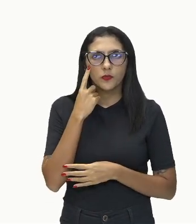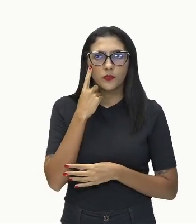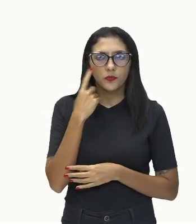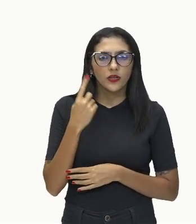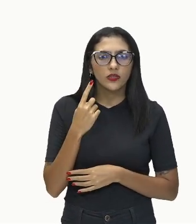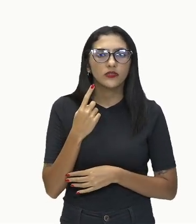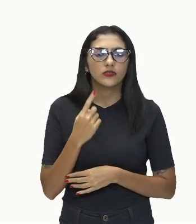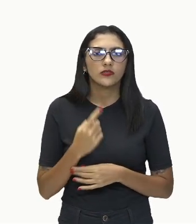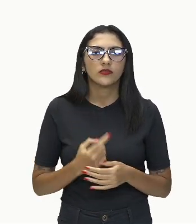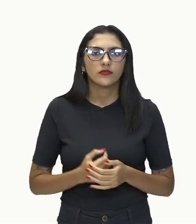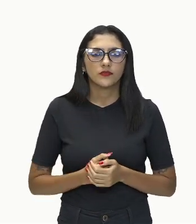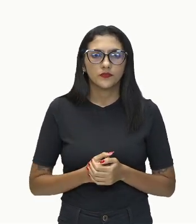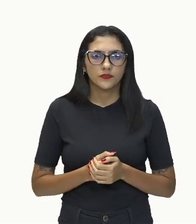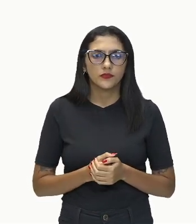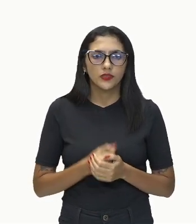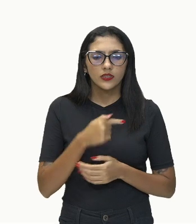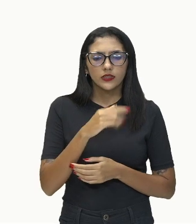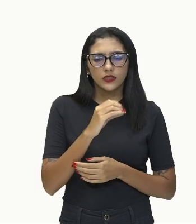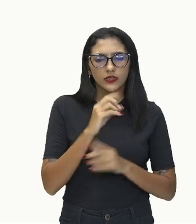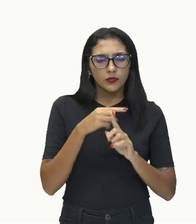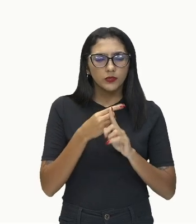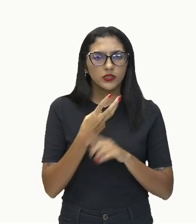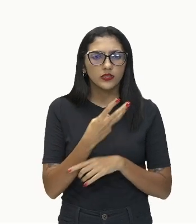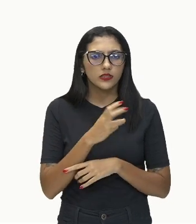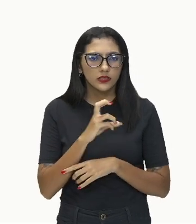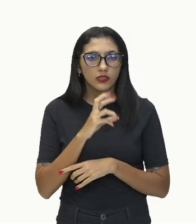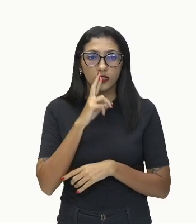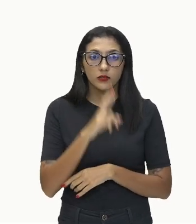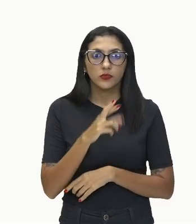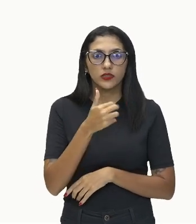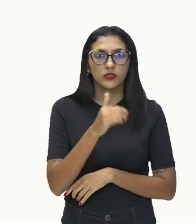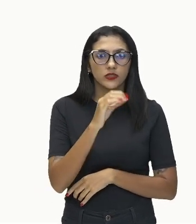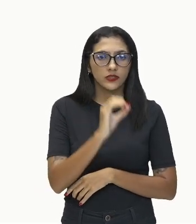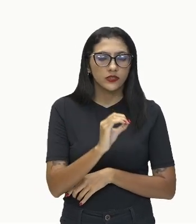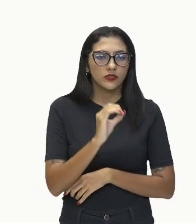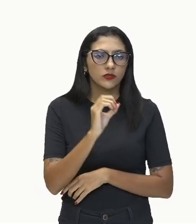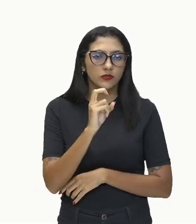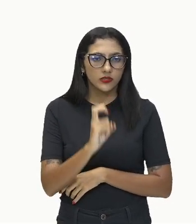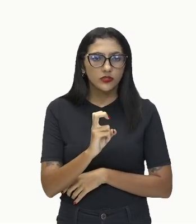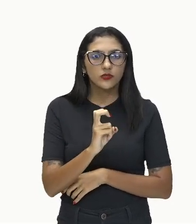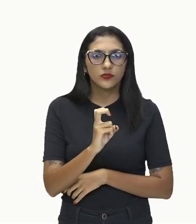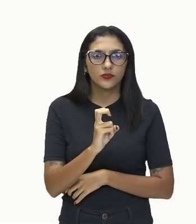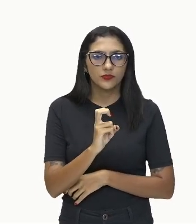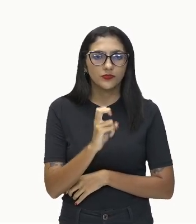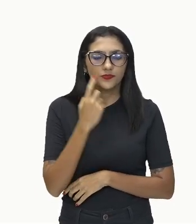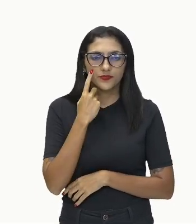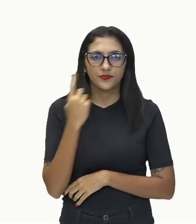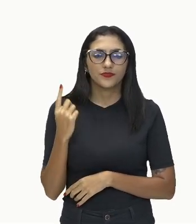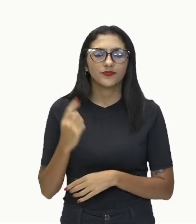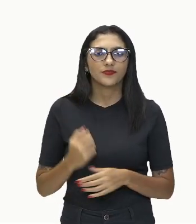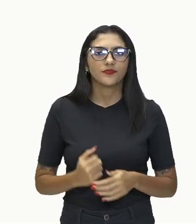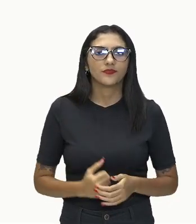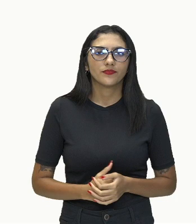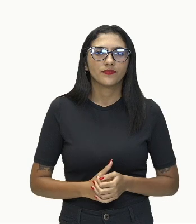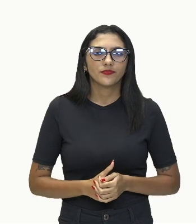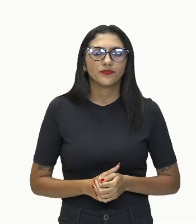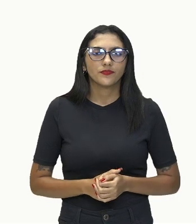5, 35. 70 mais 35, 105. Então, 105. ok?